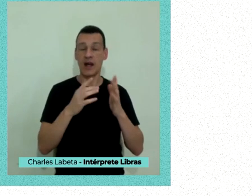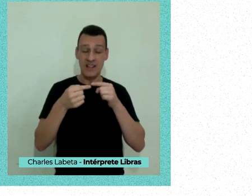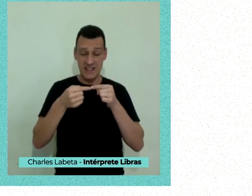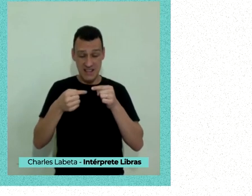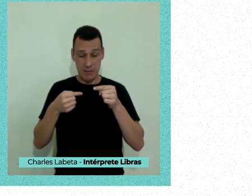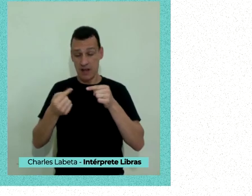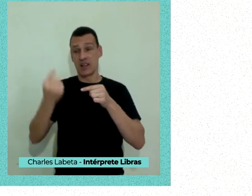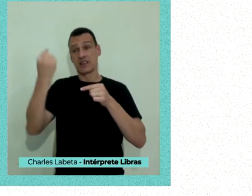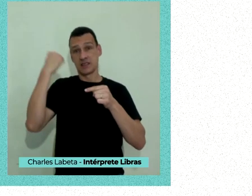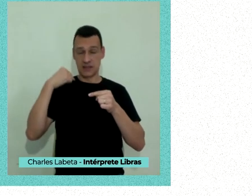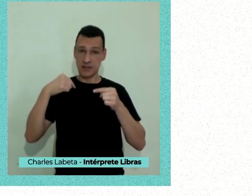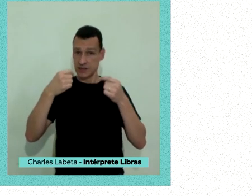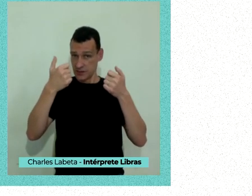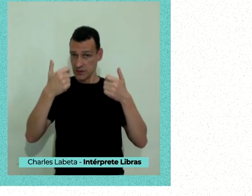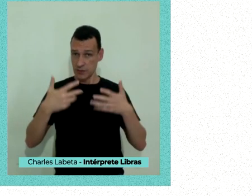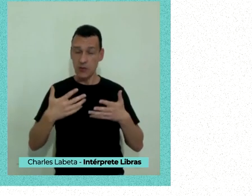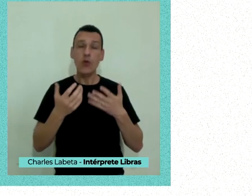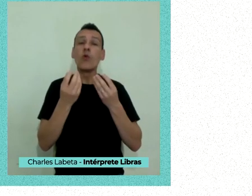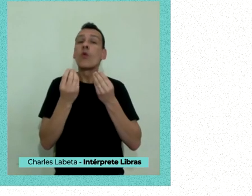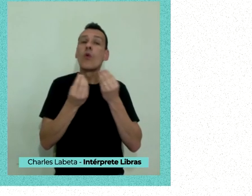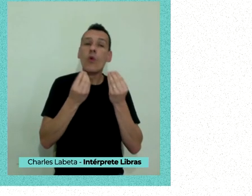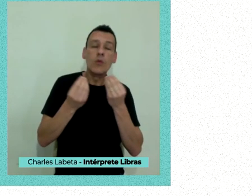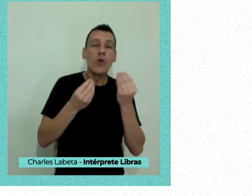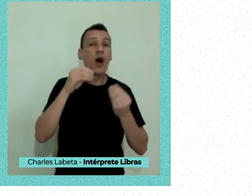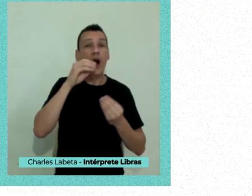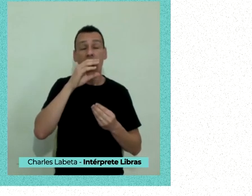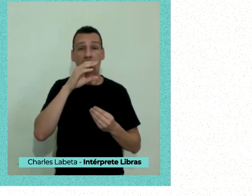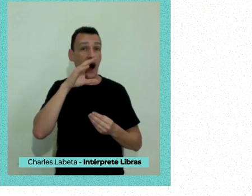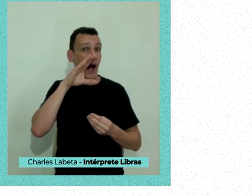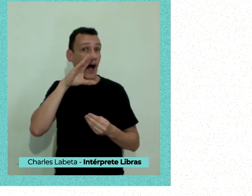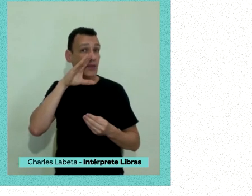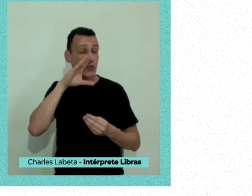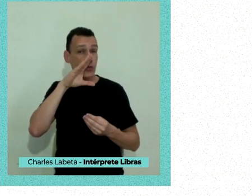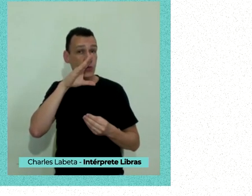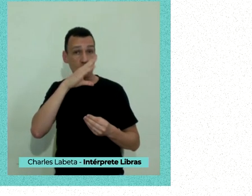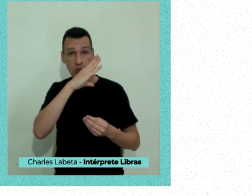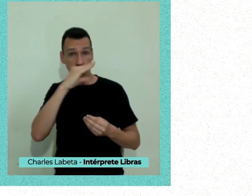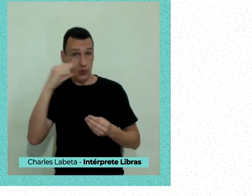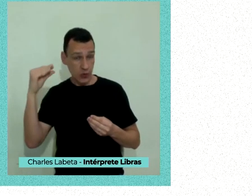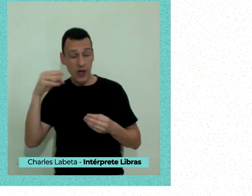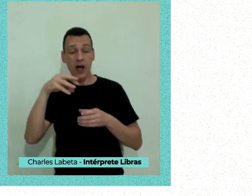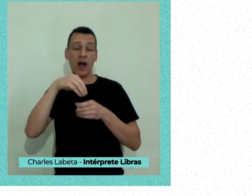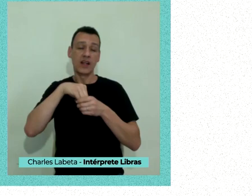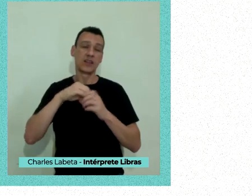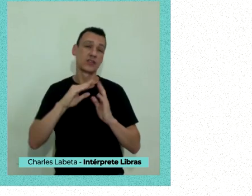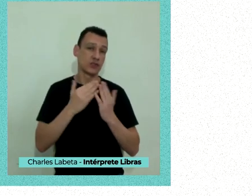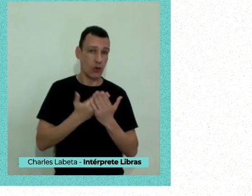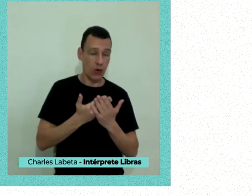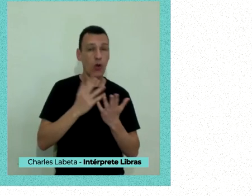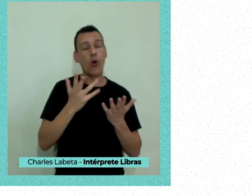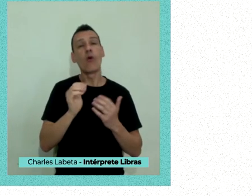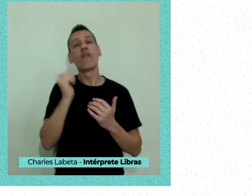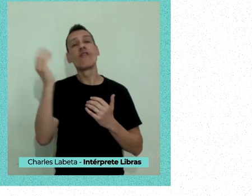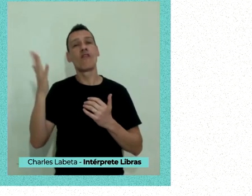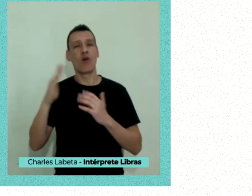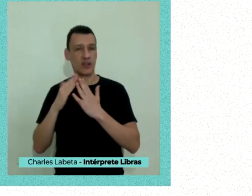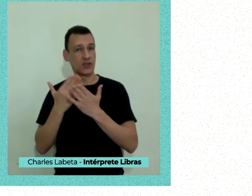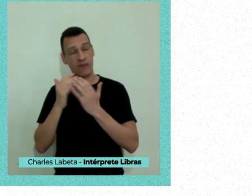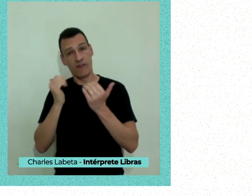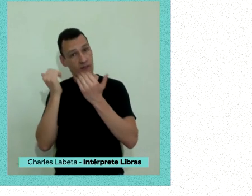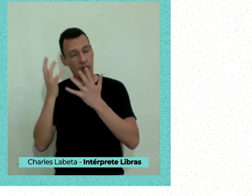debatemos como a mediação dos adultos dentro e fora da escola pode contribuir com uma participação